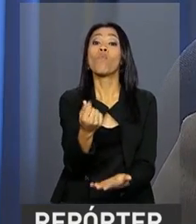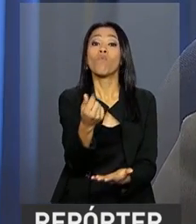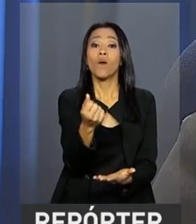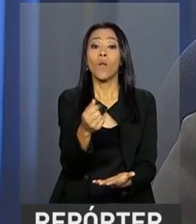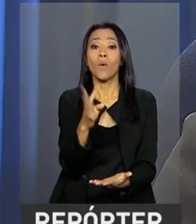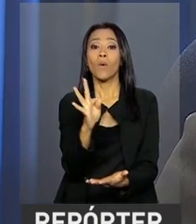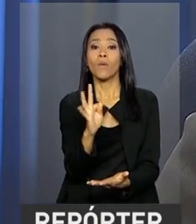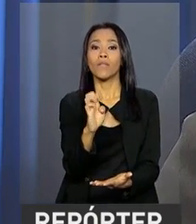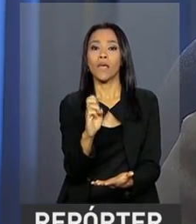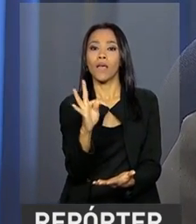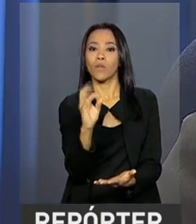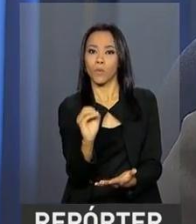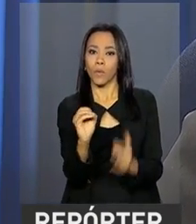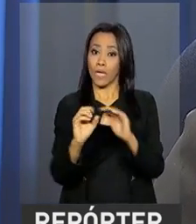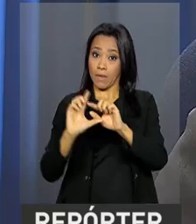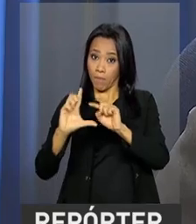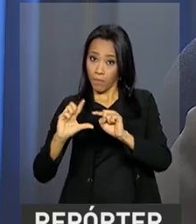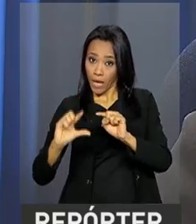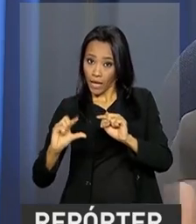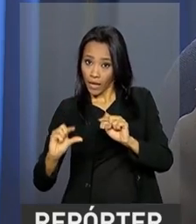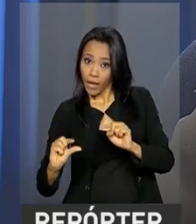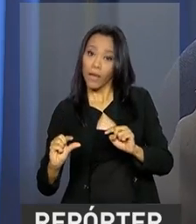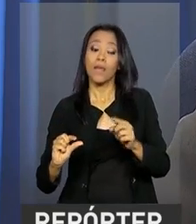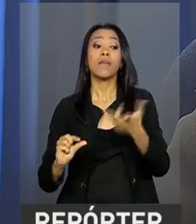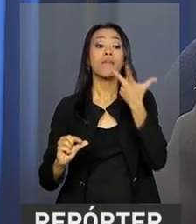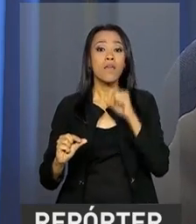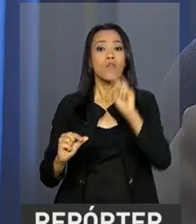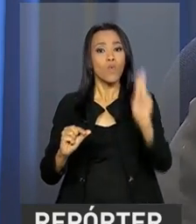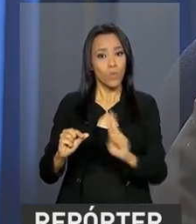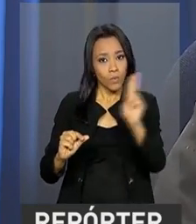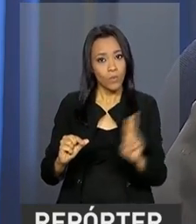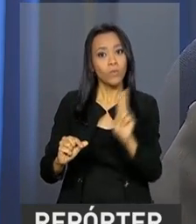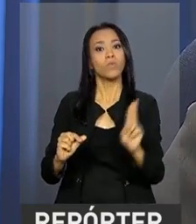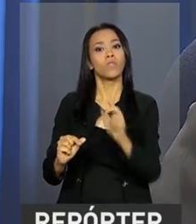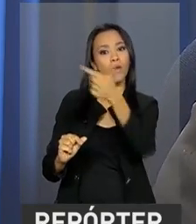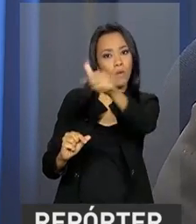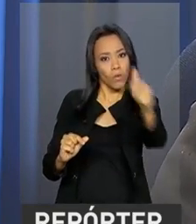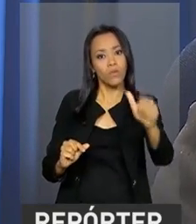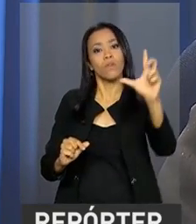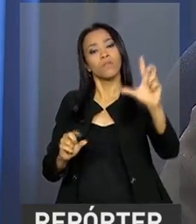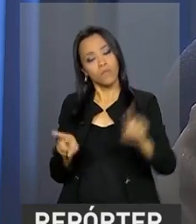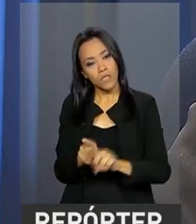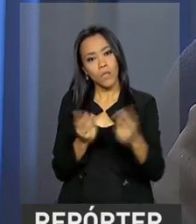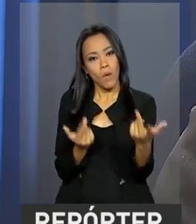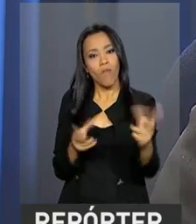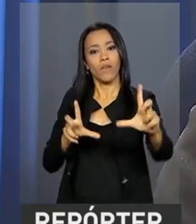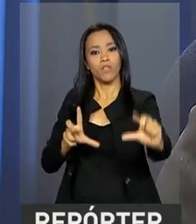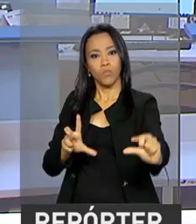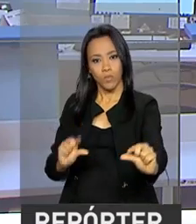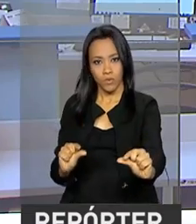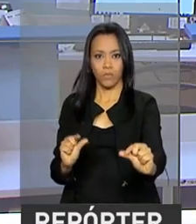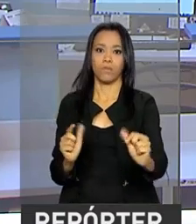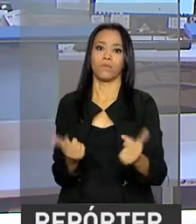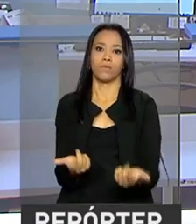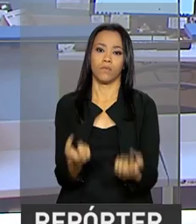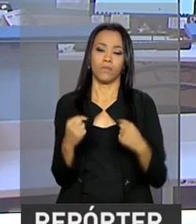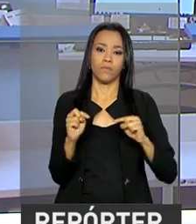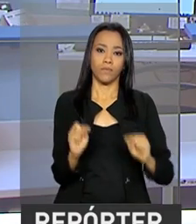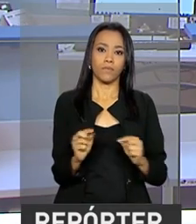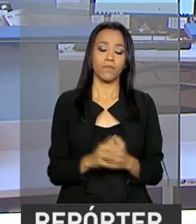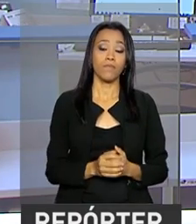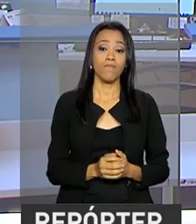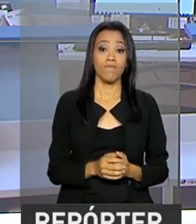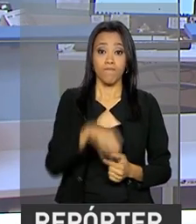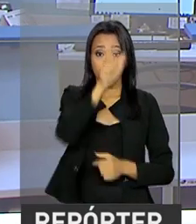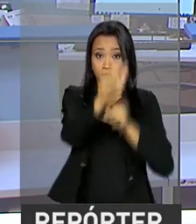em que este preço vai caindo o preço de todos os usuários que usam planos alternativos também vai caindo e os